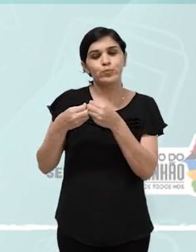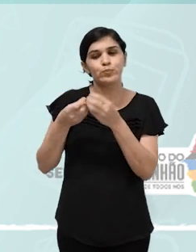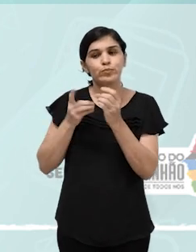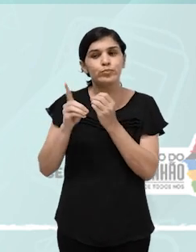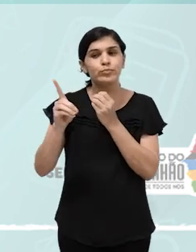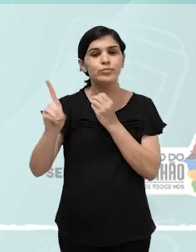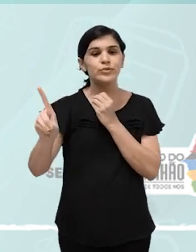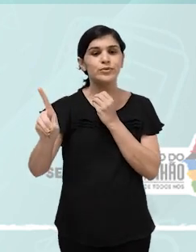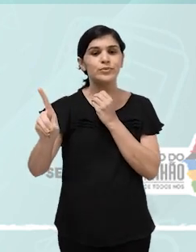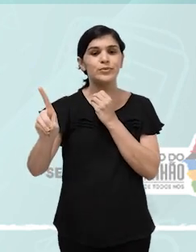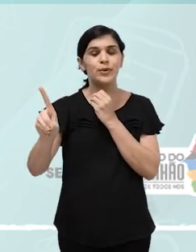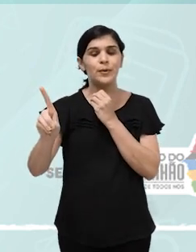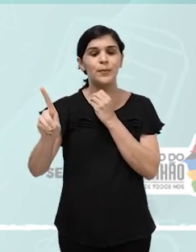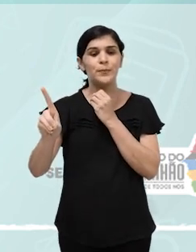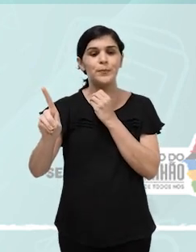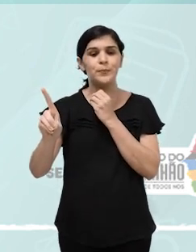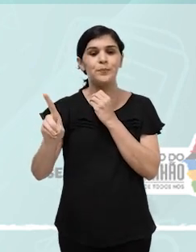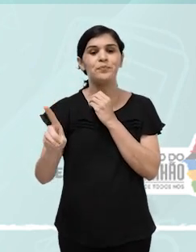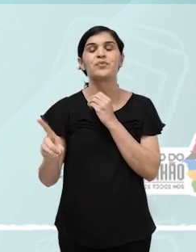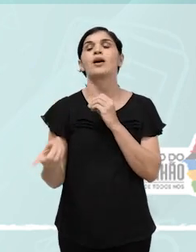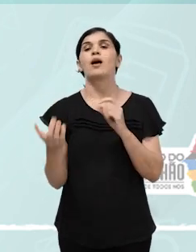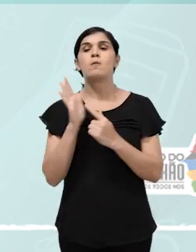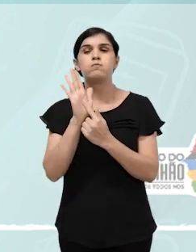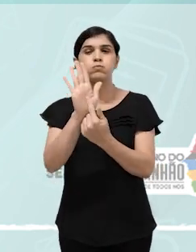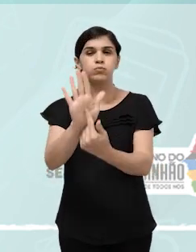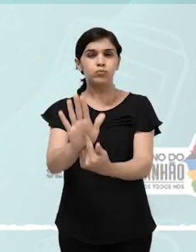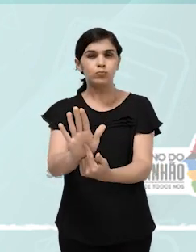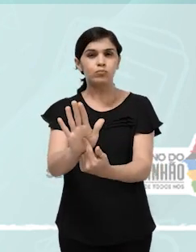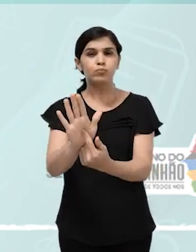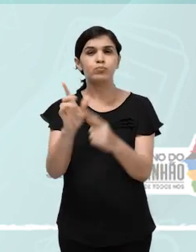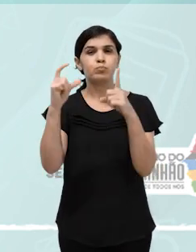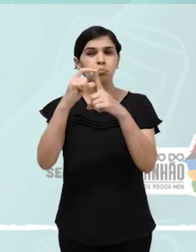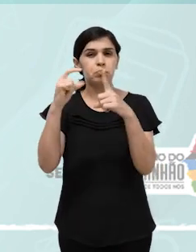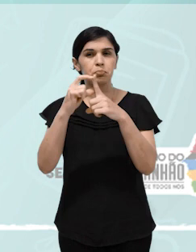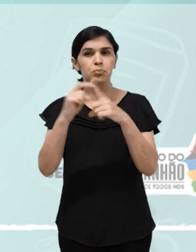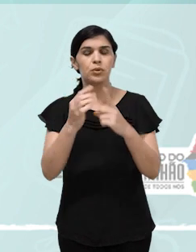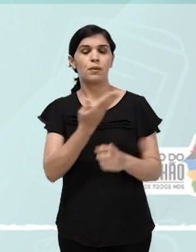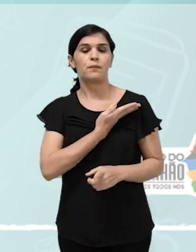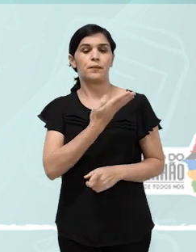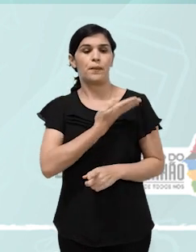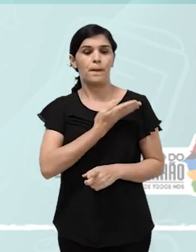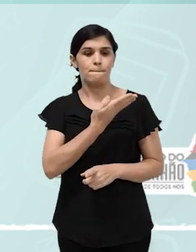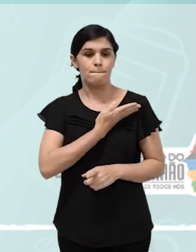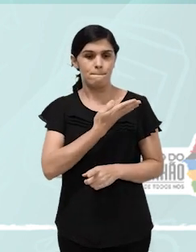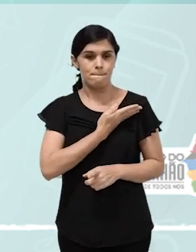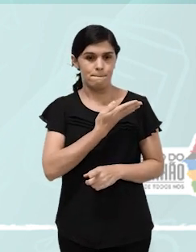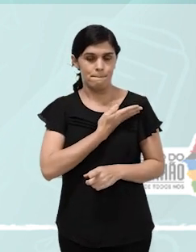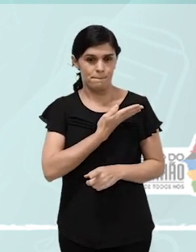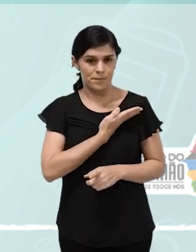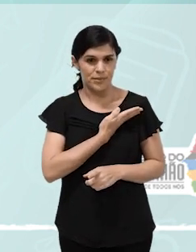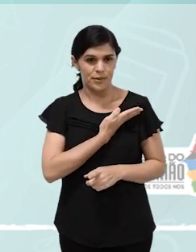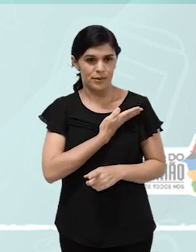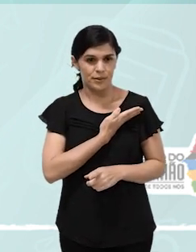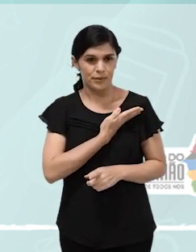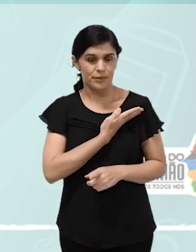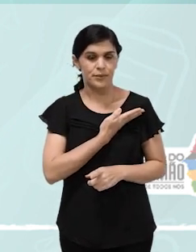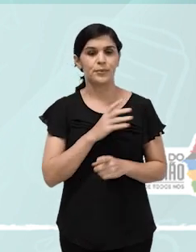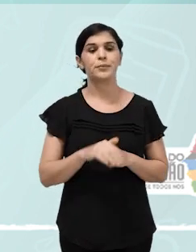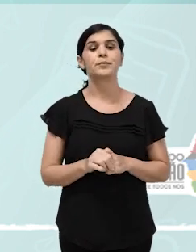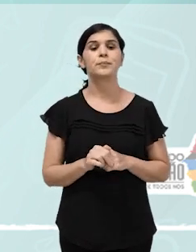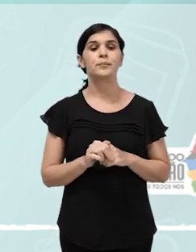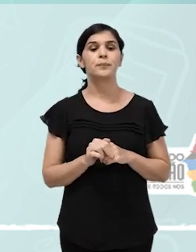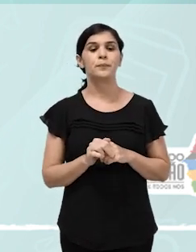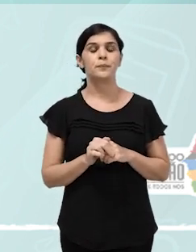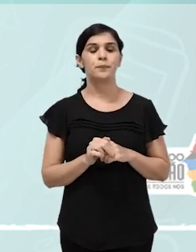Destacamos a palavra amigo, olha só, tá aí, voltei para você ver, lá de novo. Fez-se de amigo próximo distante.